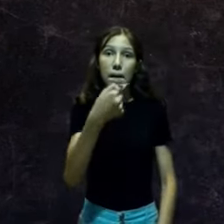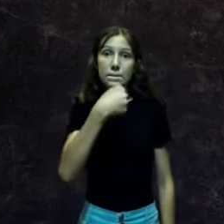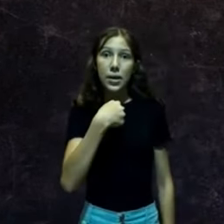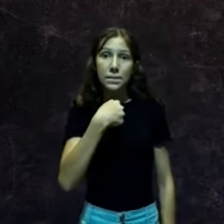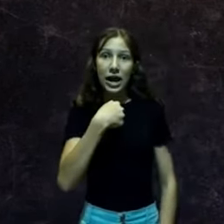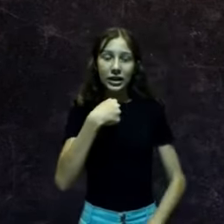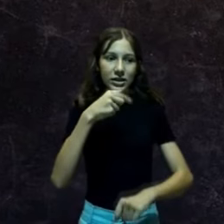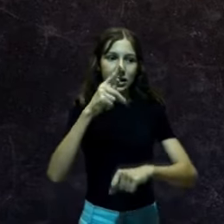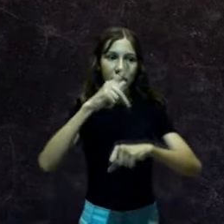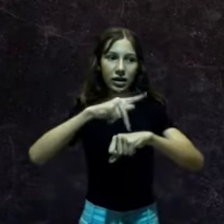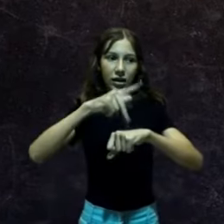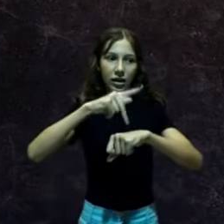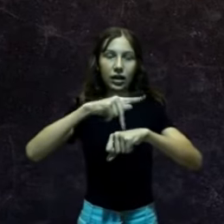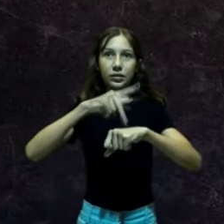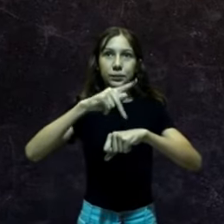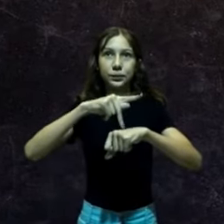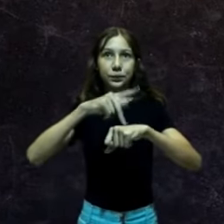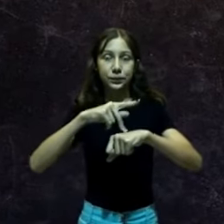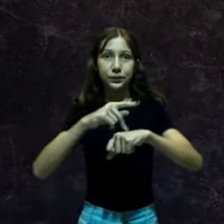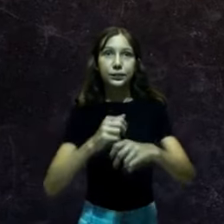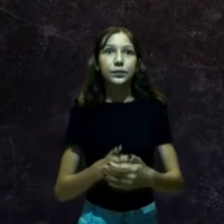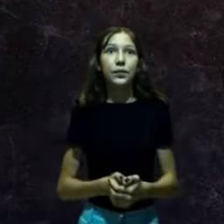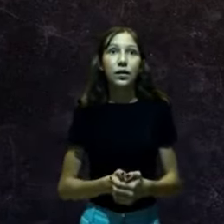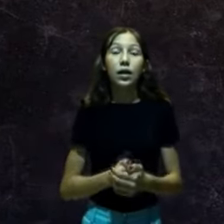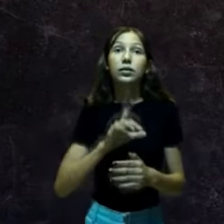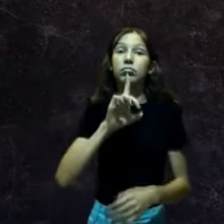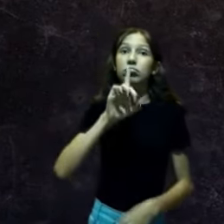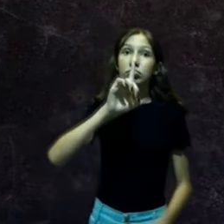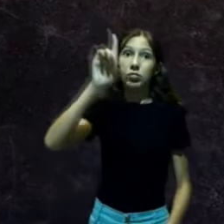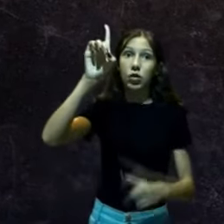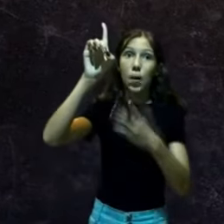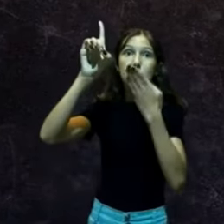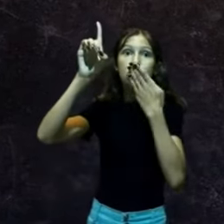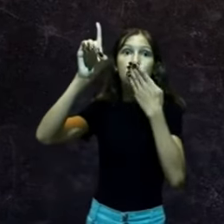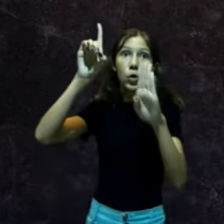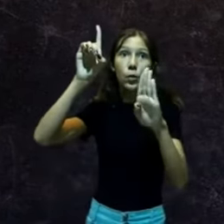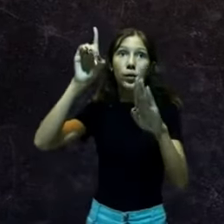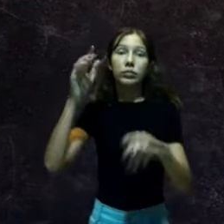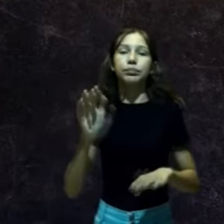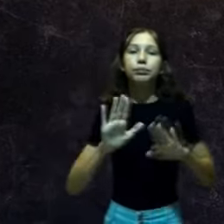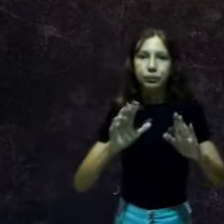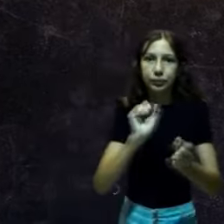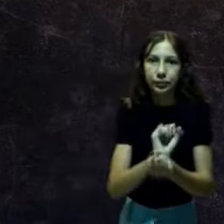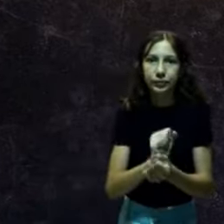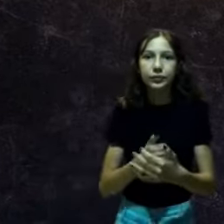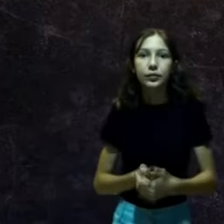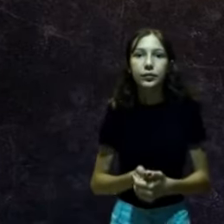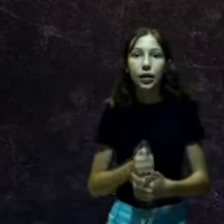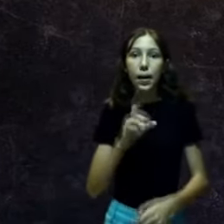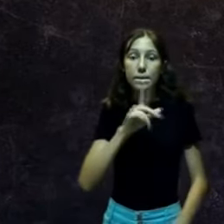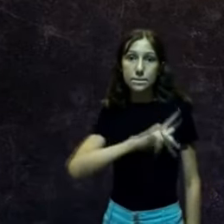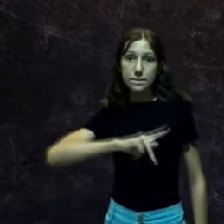pregando. É o Deus que Paulo está fazendo a promessa. É o Deus que Paulo está fazendo o seguinte, Deus está te dando,